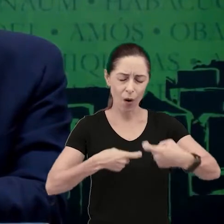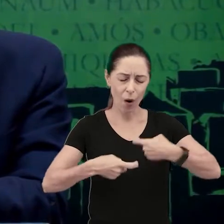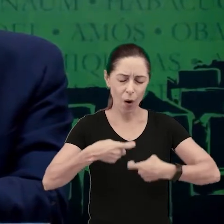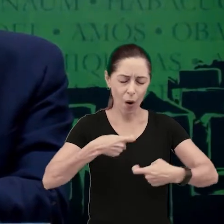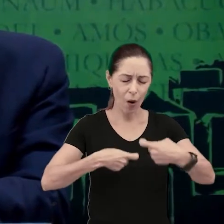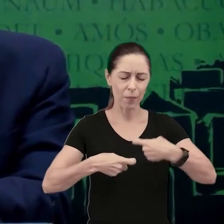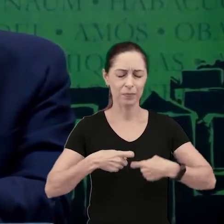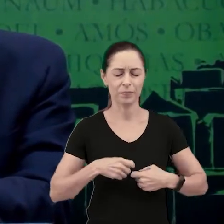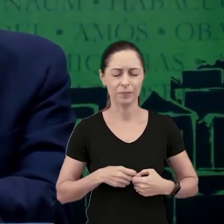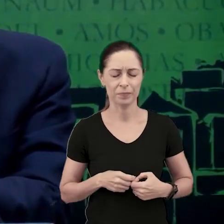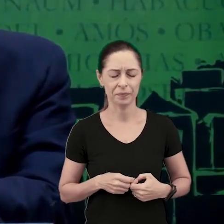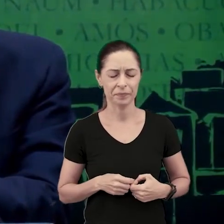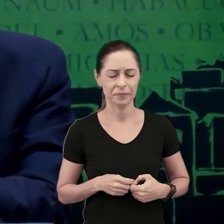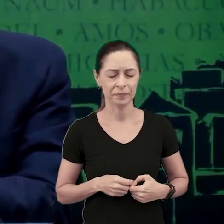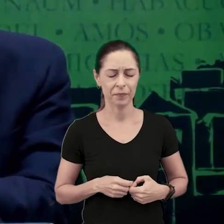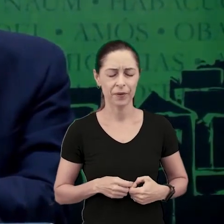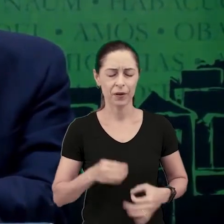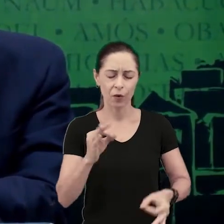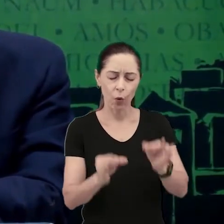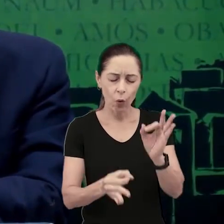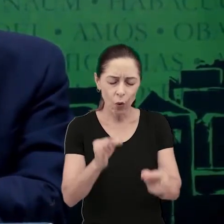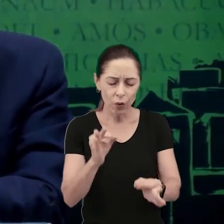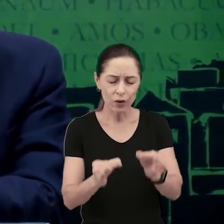econômico, jurídico,